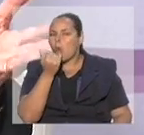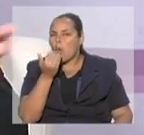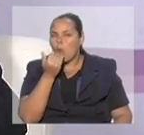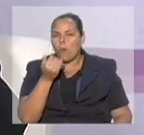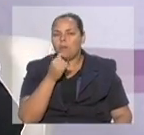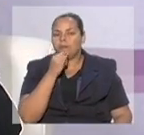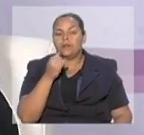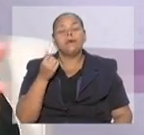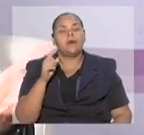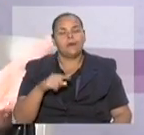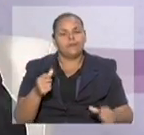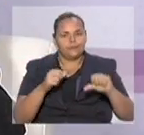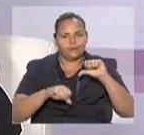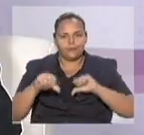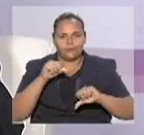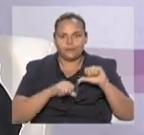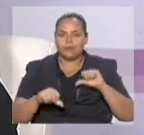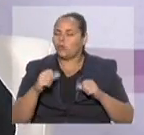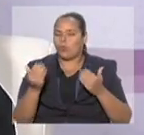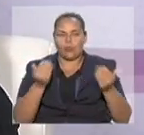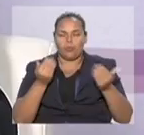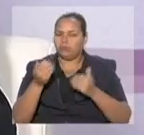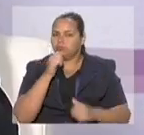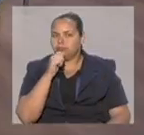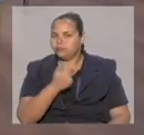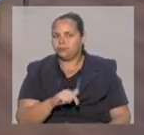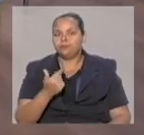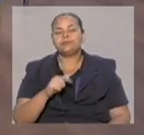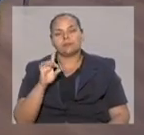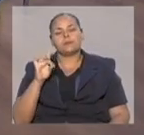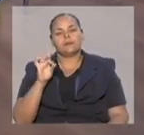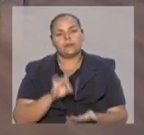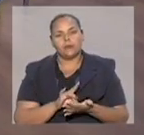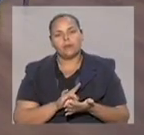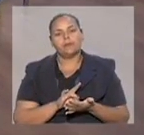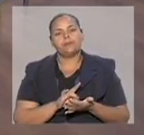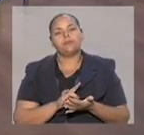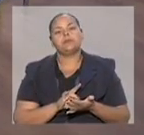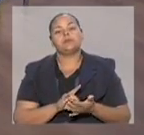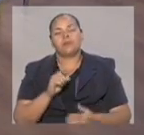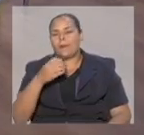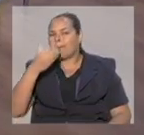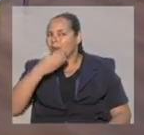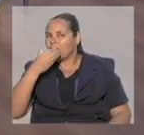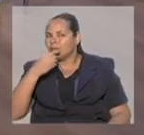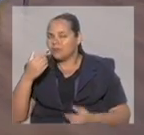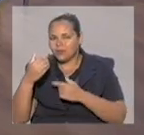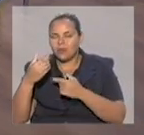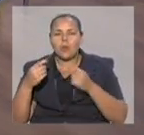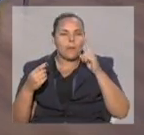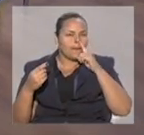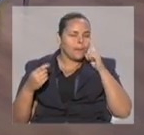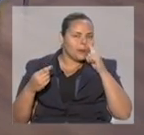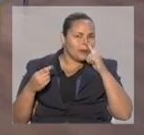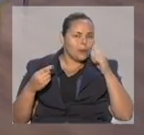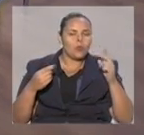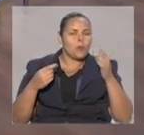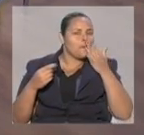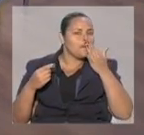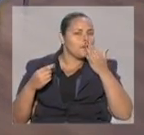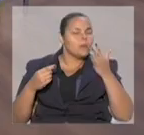come, que é química pura, aí não tem nem comparação, né? Isso realmente entre uma maçã e um